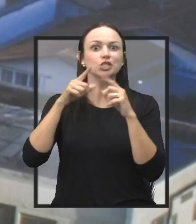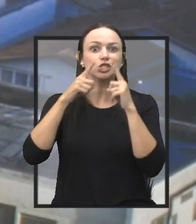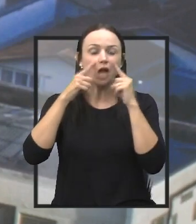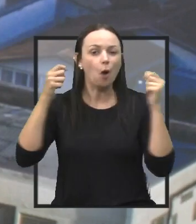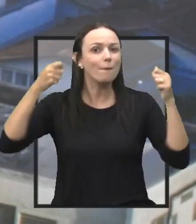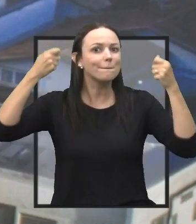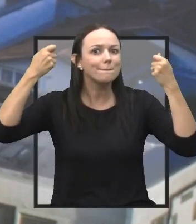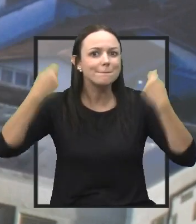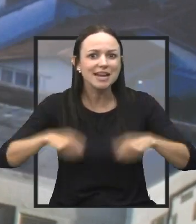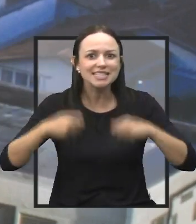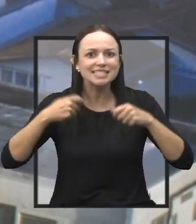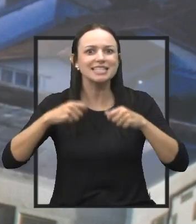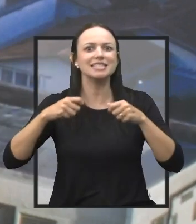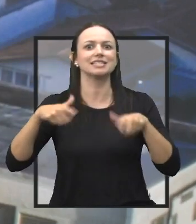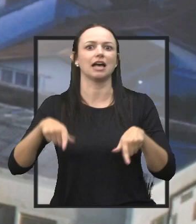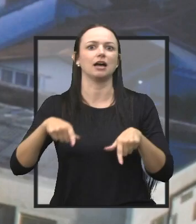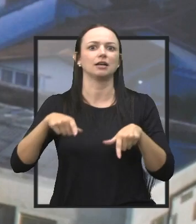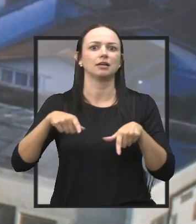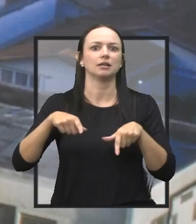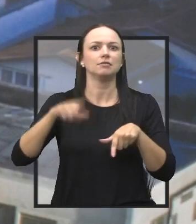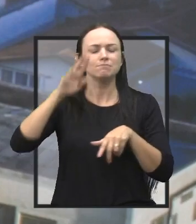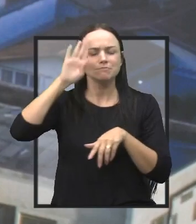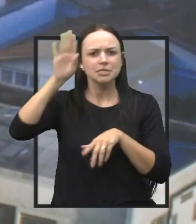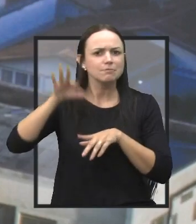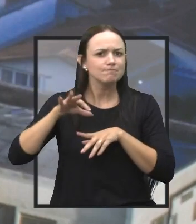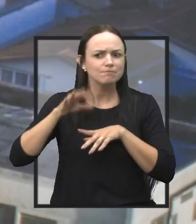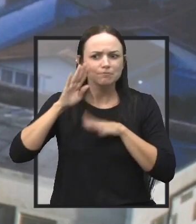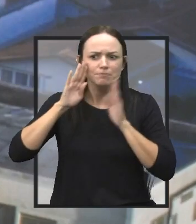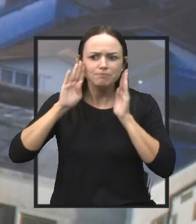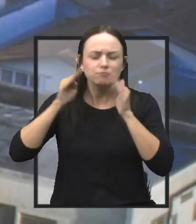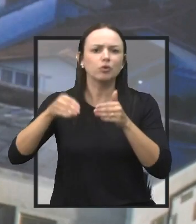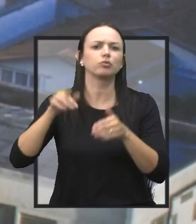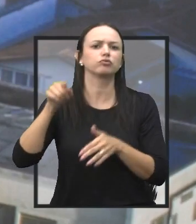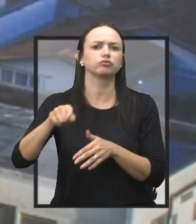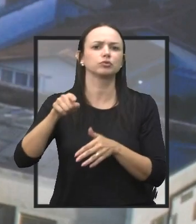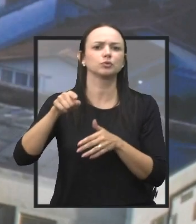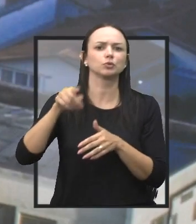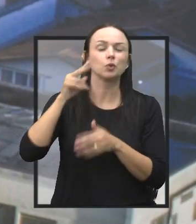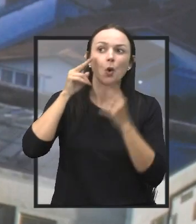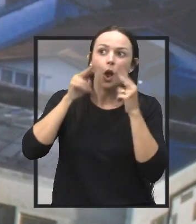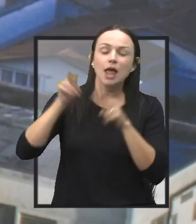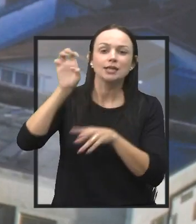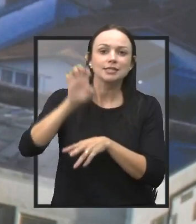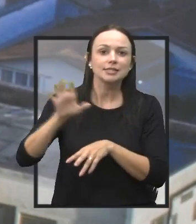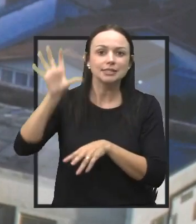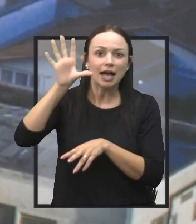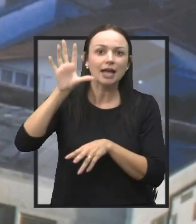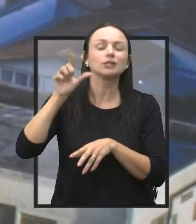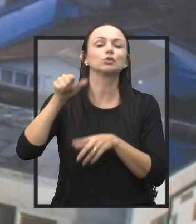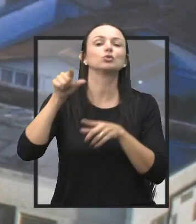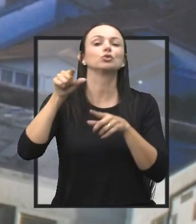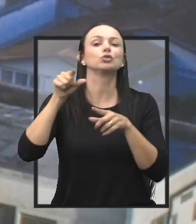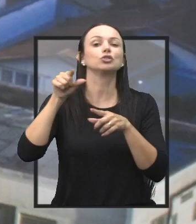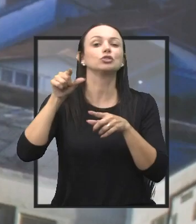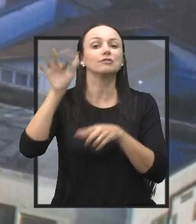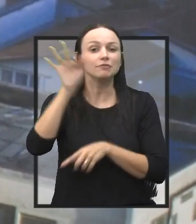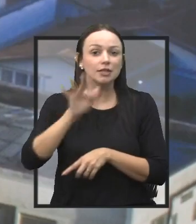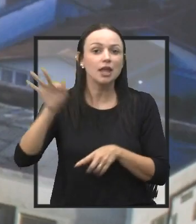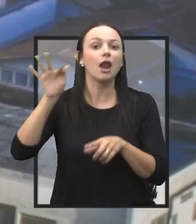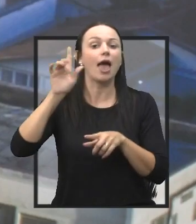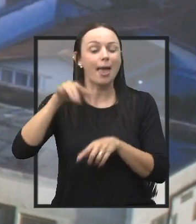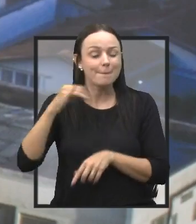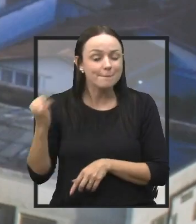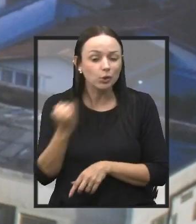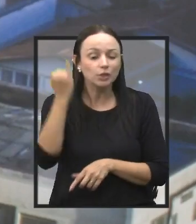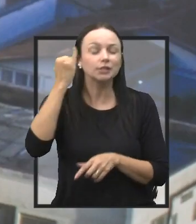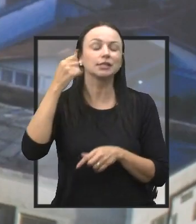precisa estar em evidência nos olhares do Estado, né, e da União. A gente precisa disso, é importante